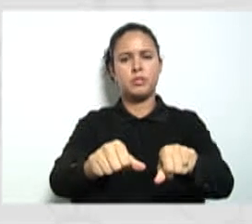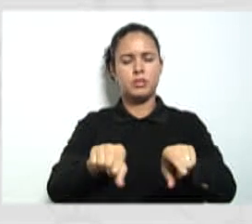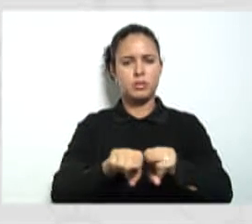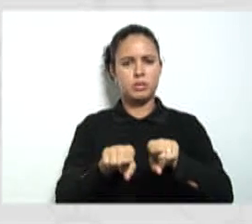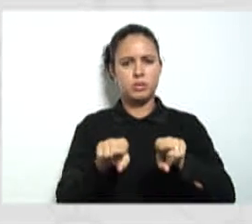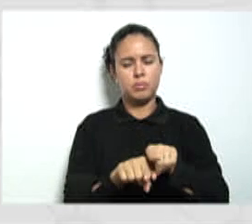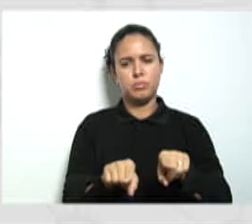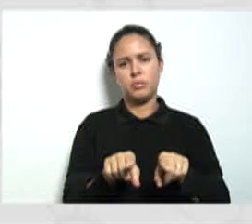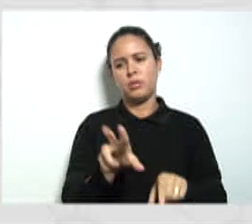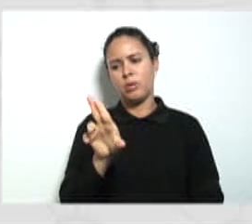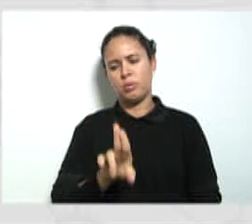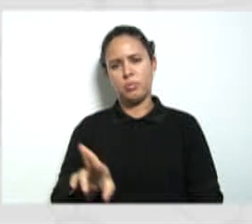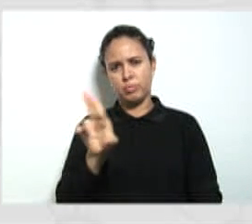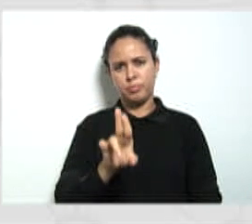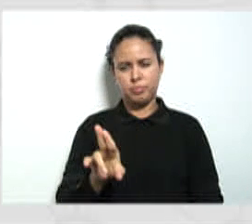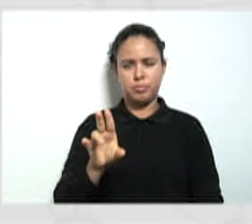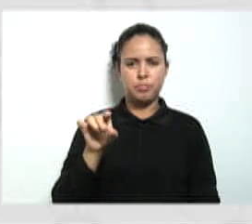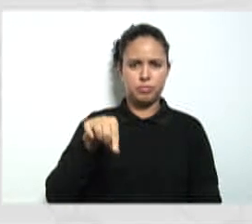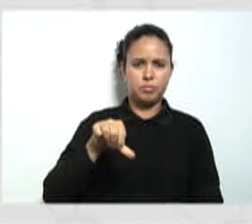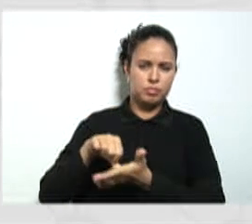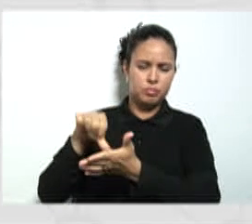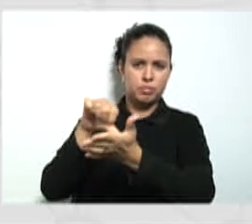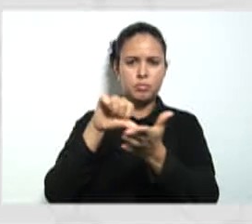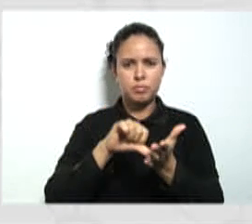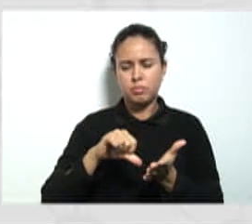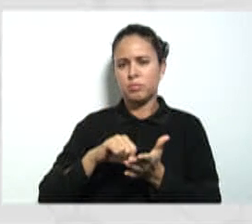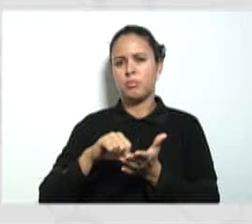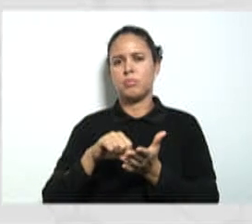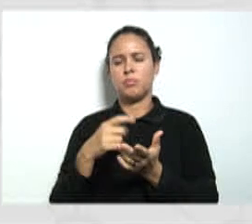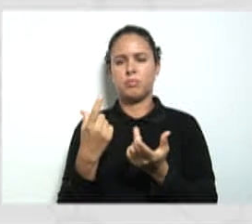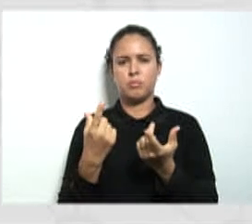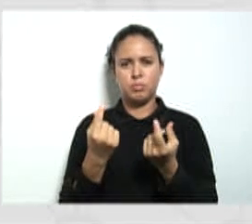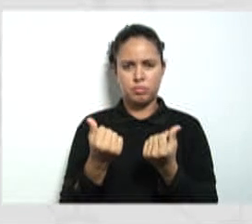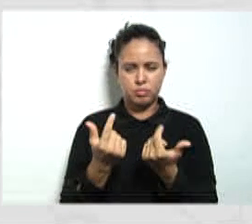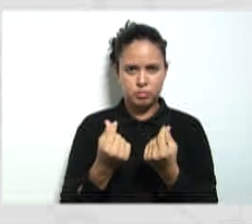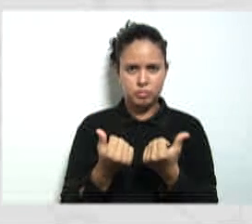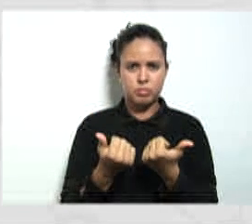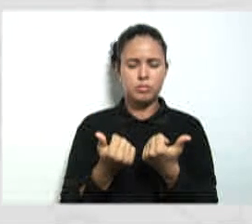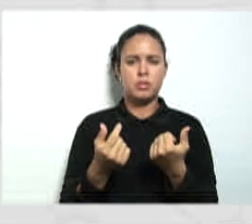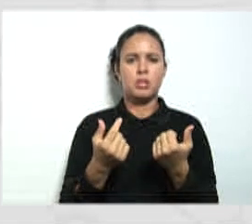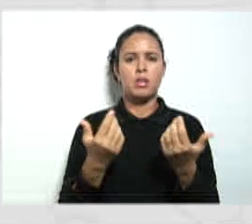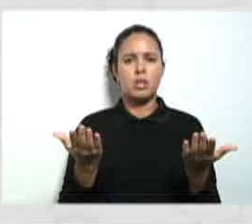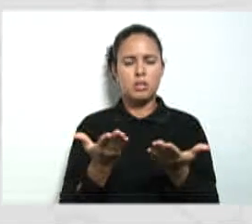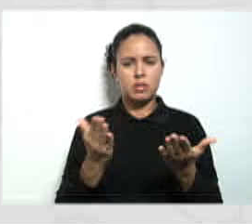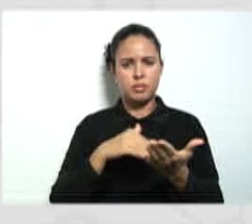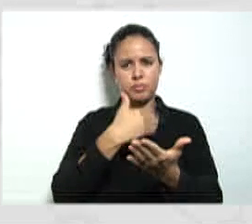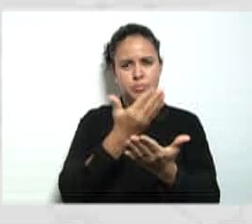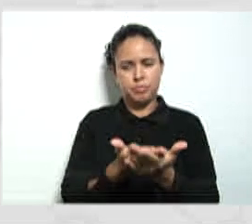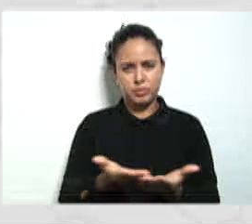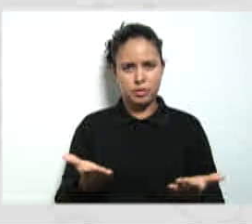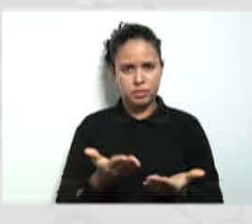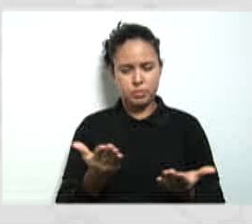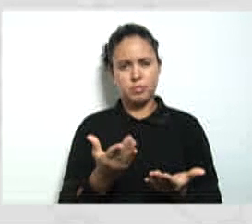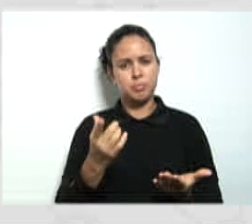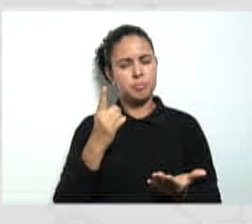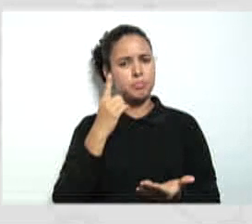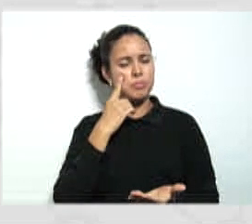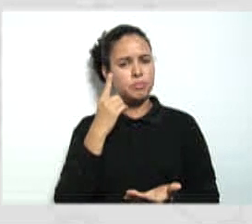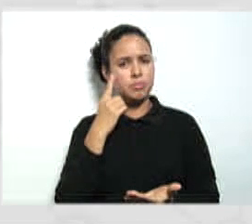relações sociais na construção desses espaços. O que define até hoje o índice de desenvolvimento